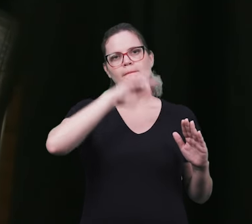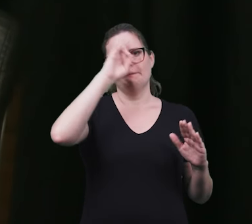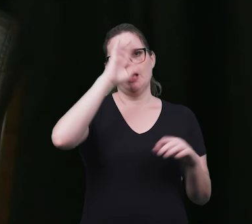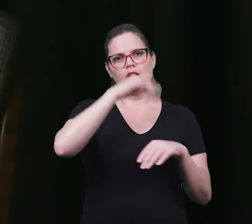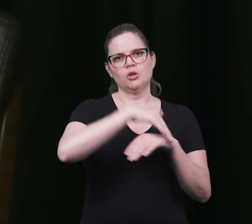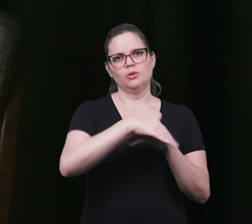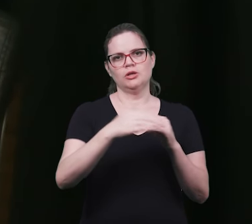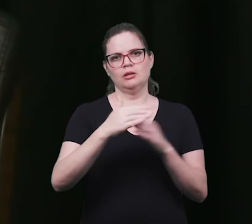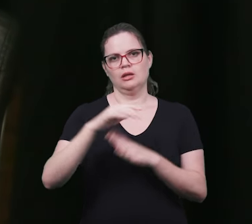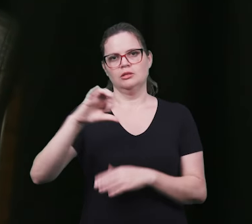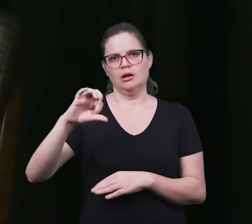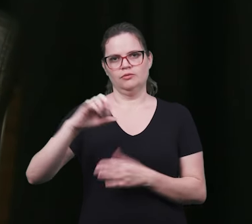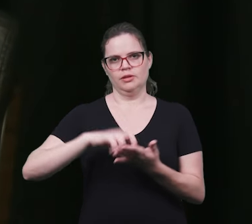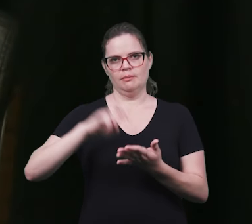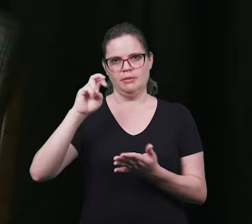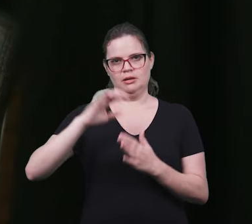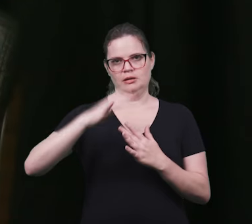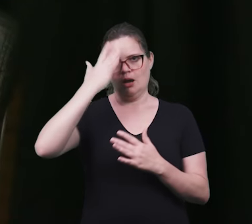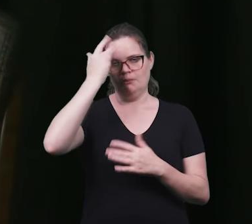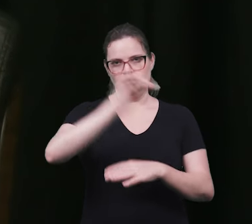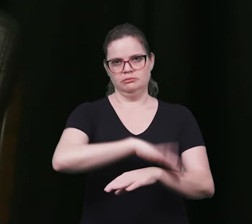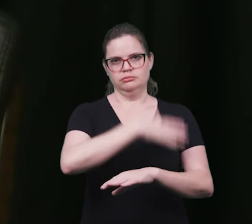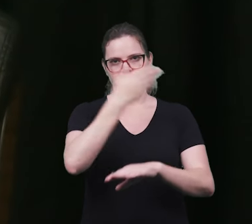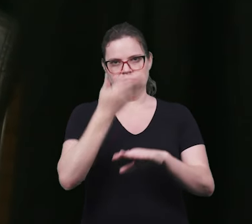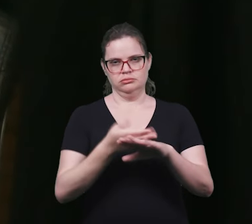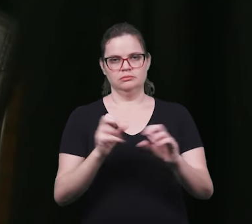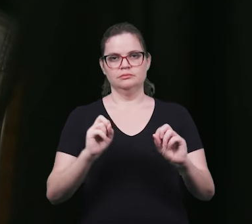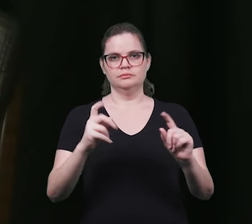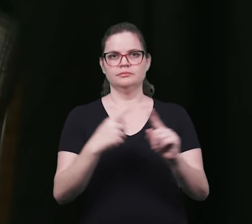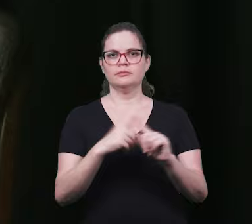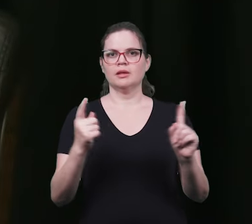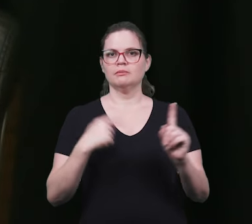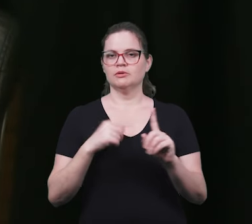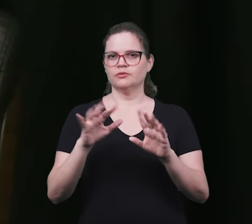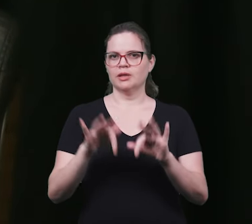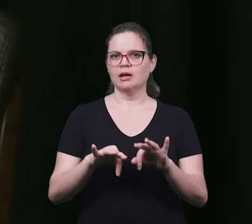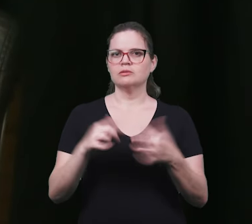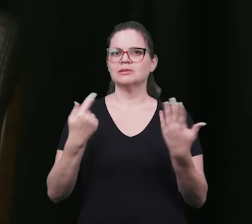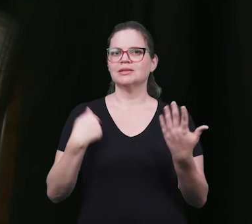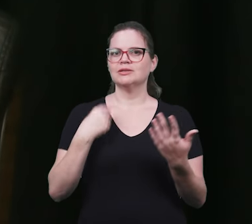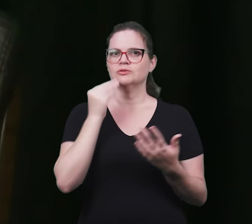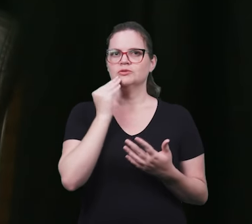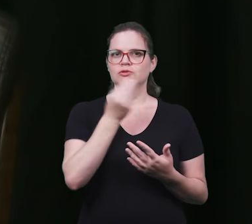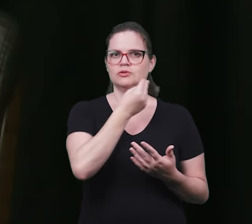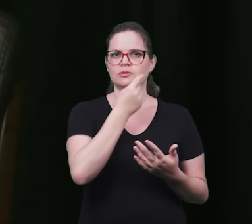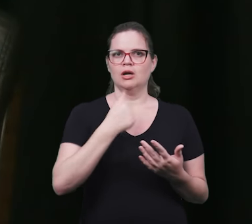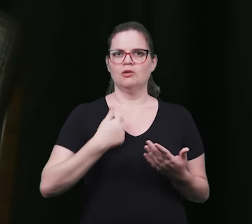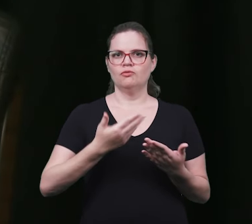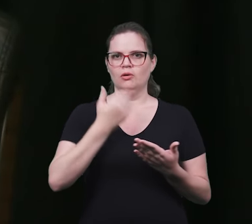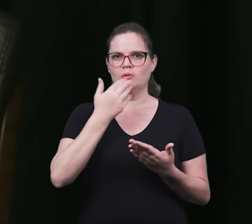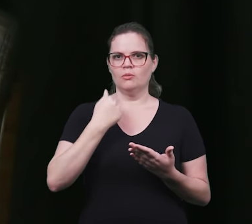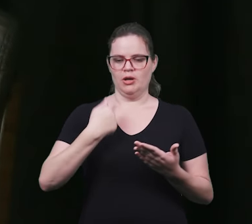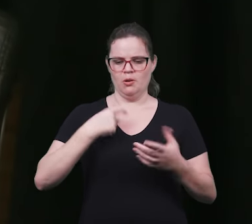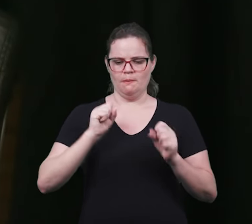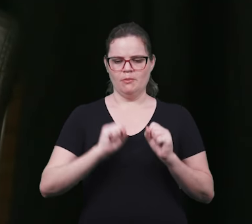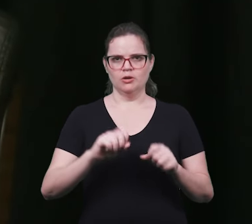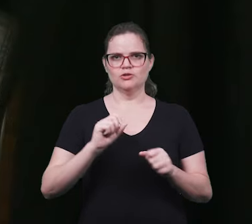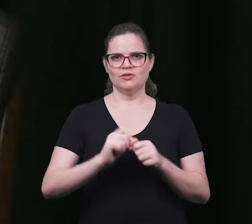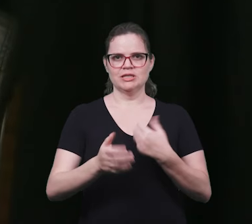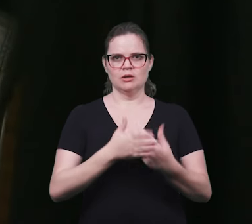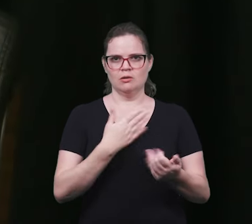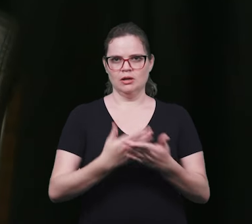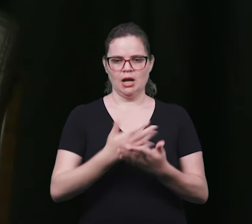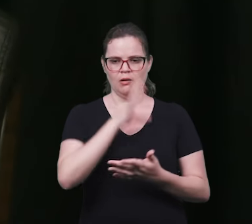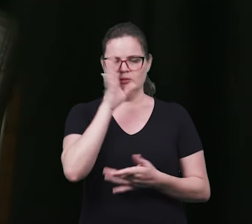de consagração, mas não quer dizer também, terminou o jejum, agora eu vou comer e posso fazer o que eu quero.